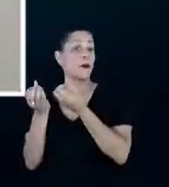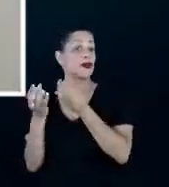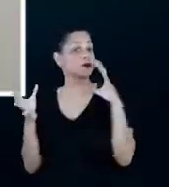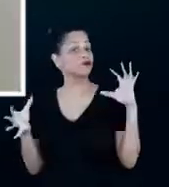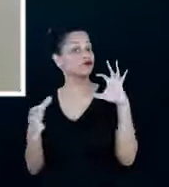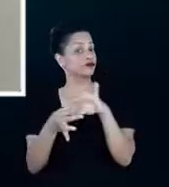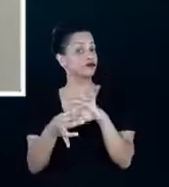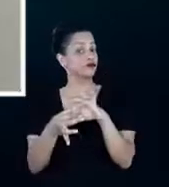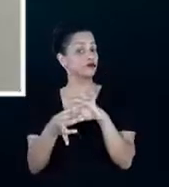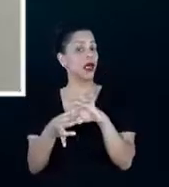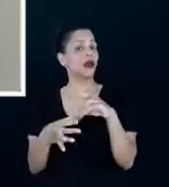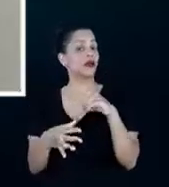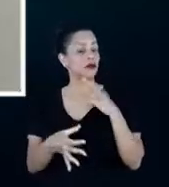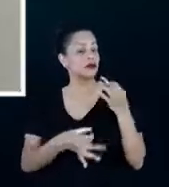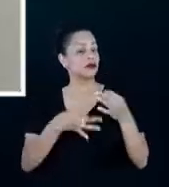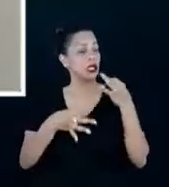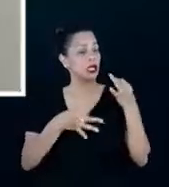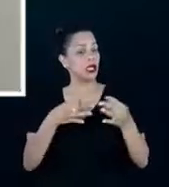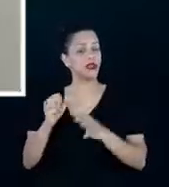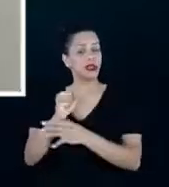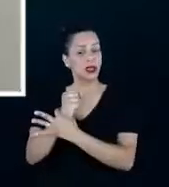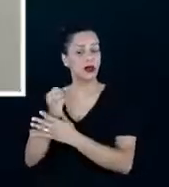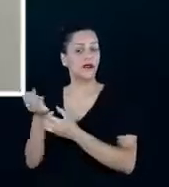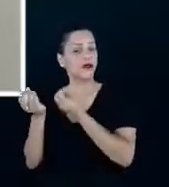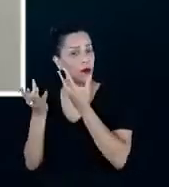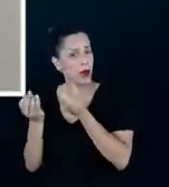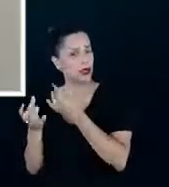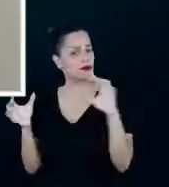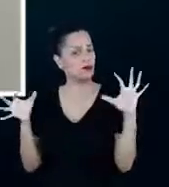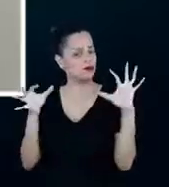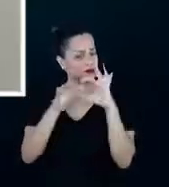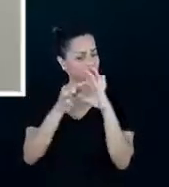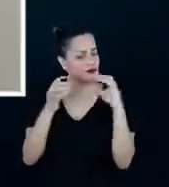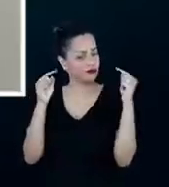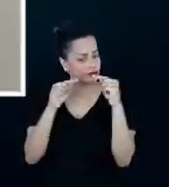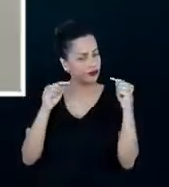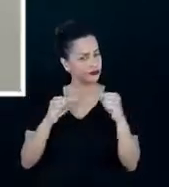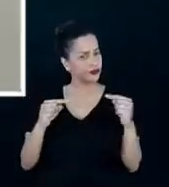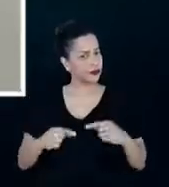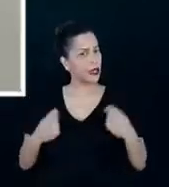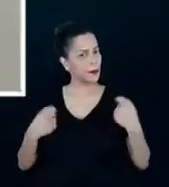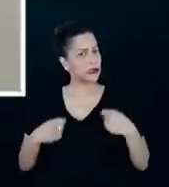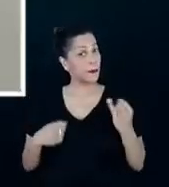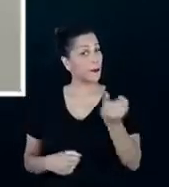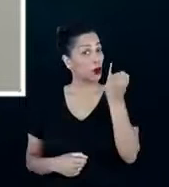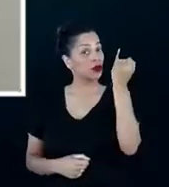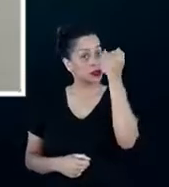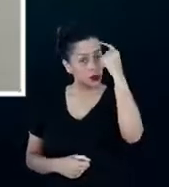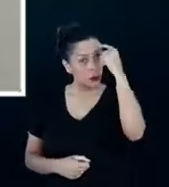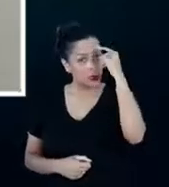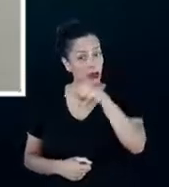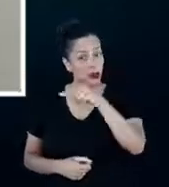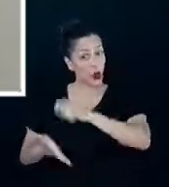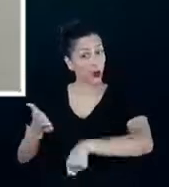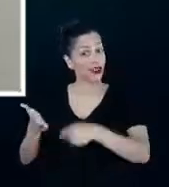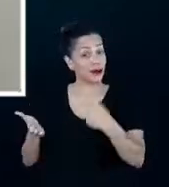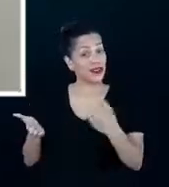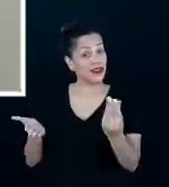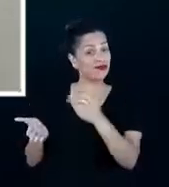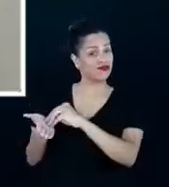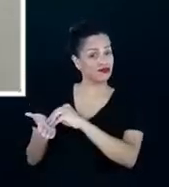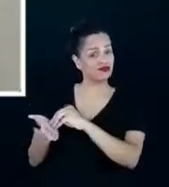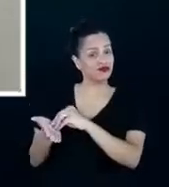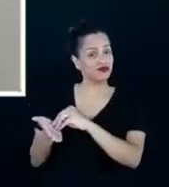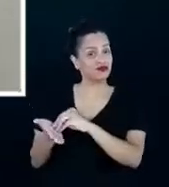infraestruturas críticas, segurança da informação, né? Então, todas essas questões são bastante relevantes e a gente tem que fazer espelhar nesses contratos. E aí,